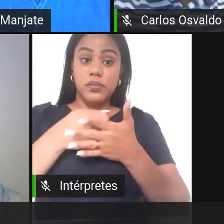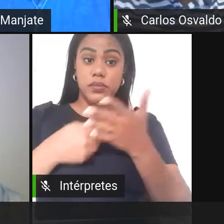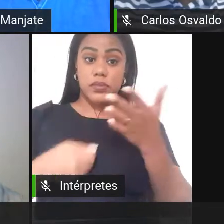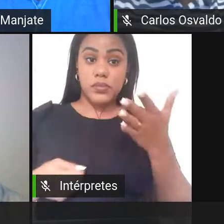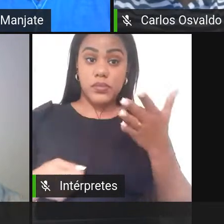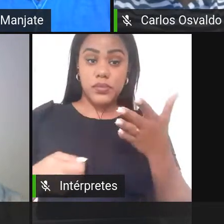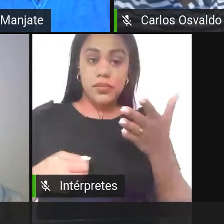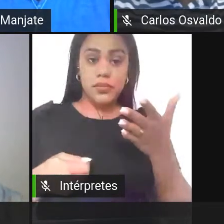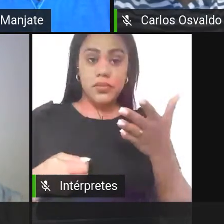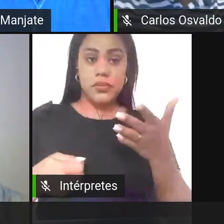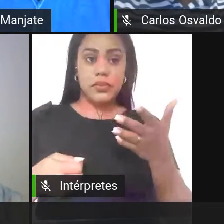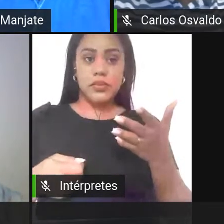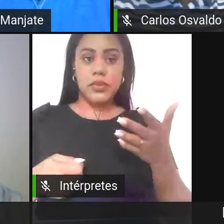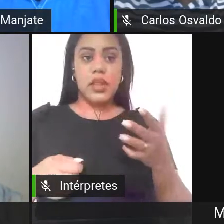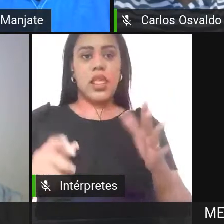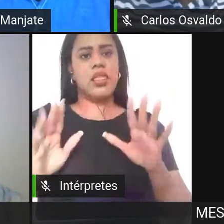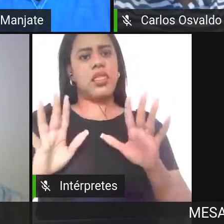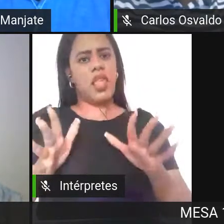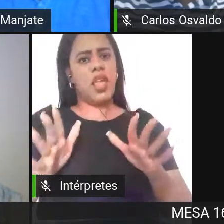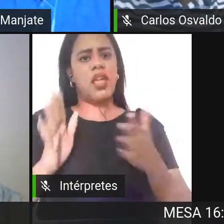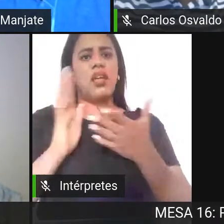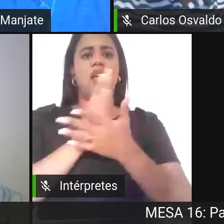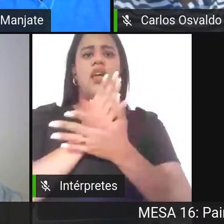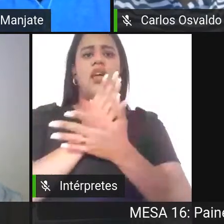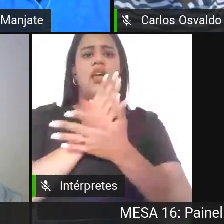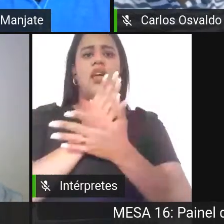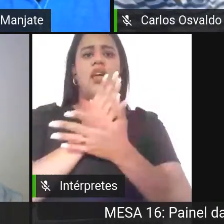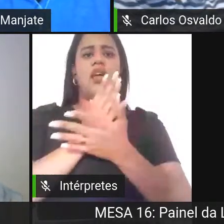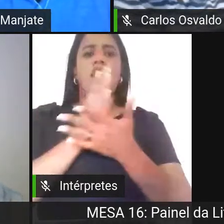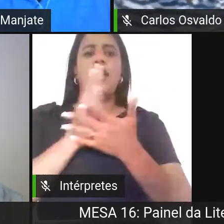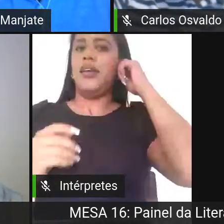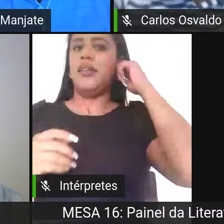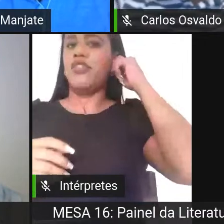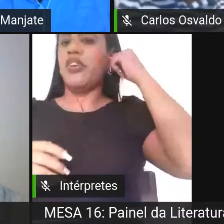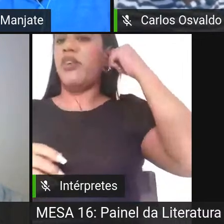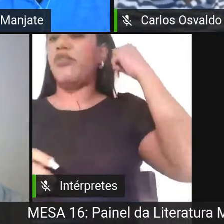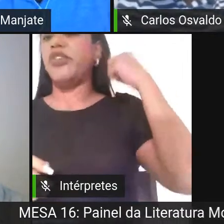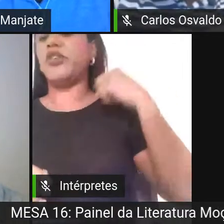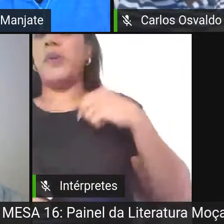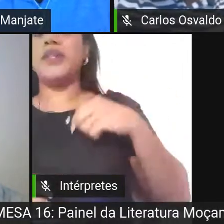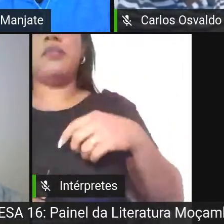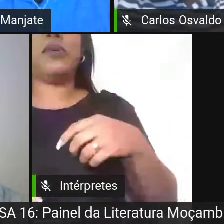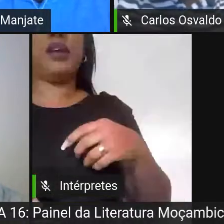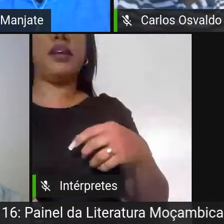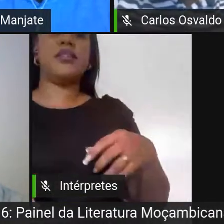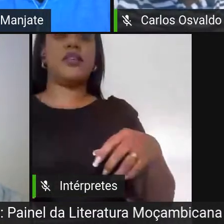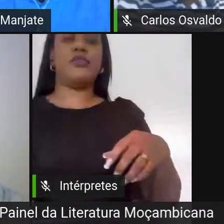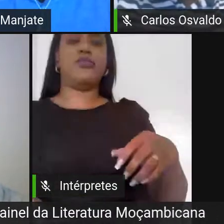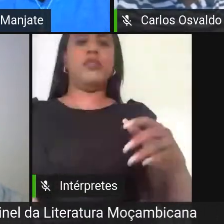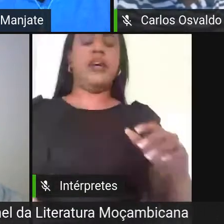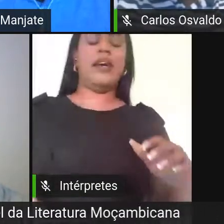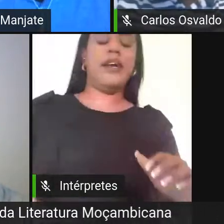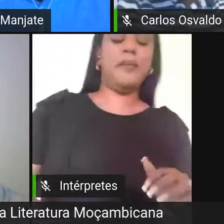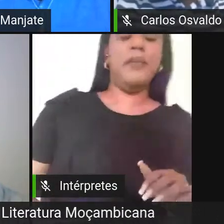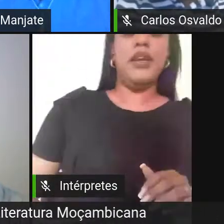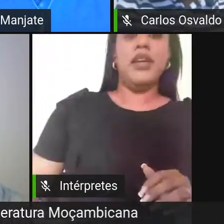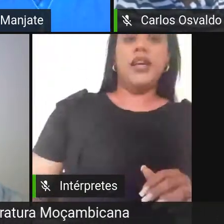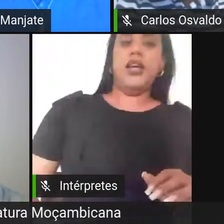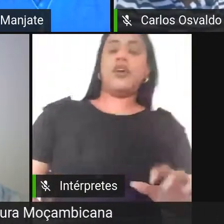vêm, quer dizer, às vezes nem nos damos conta que, em alguns casos, nem nos damos conta que estamos a falar sobre isso, mas acabamos falando, como muito bem estava a